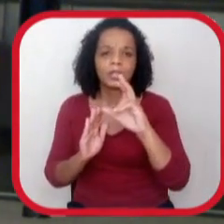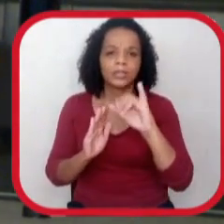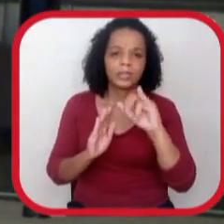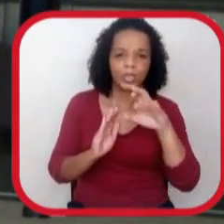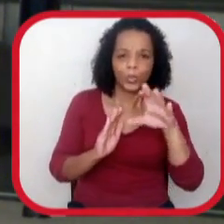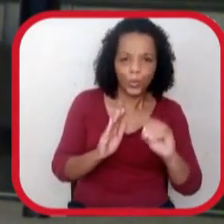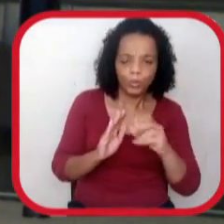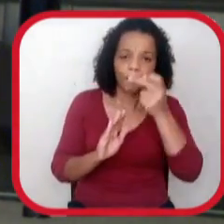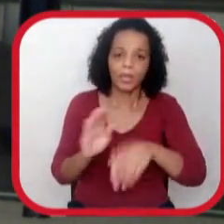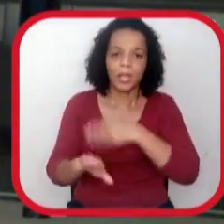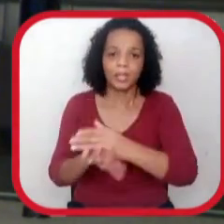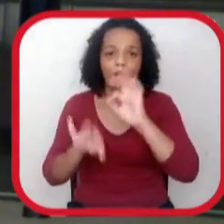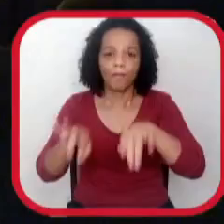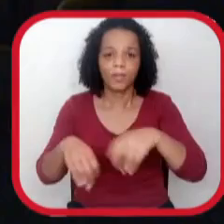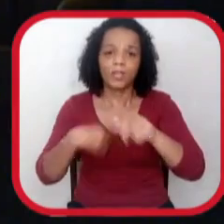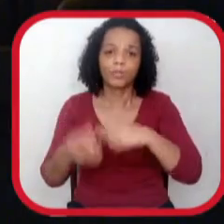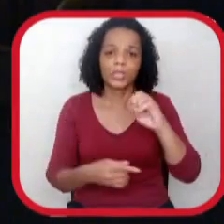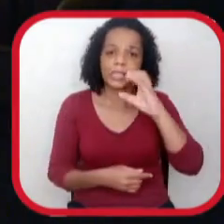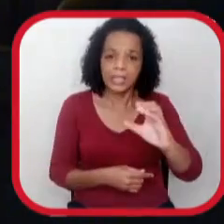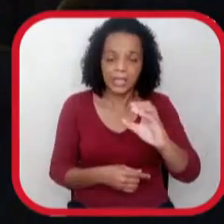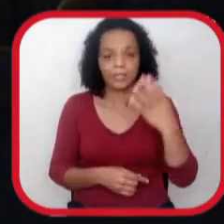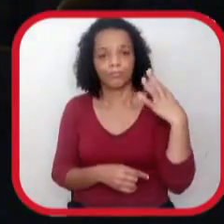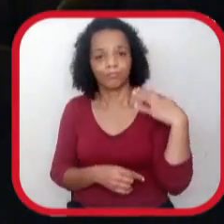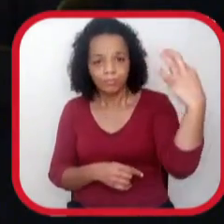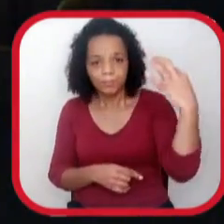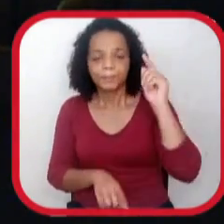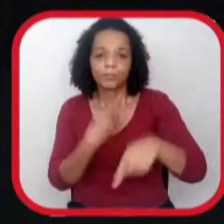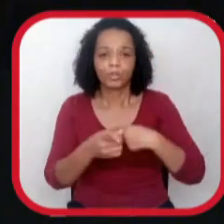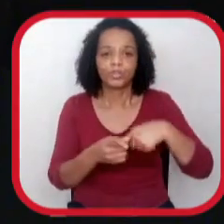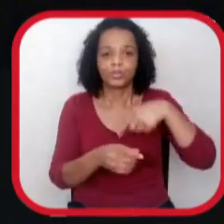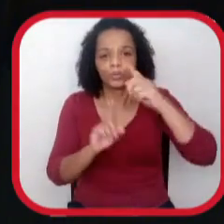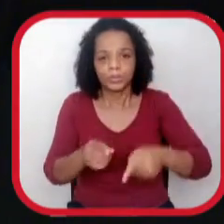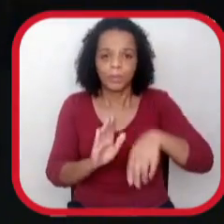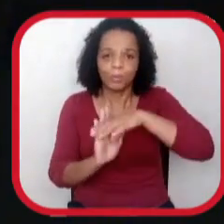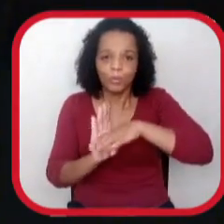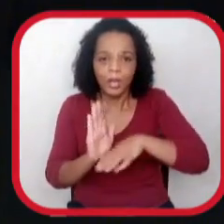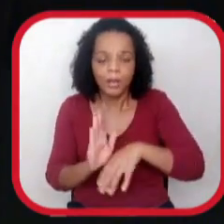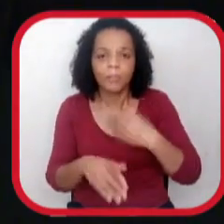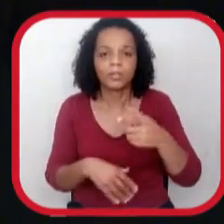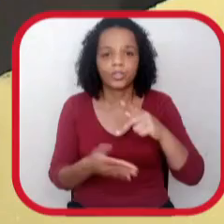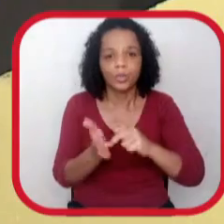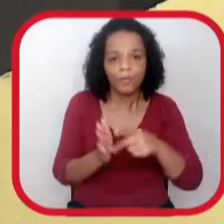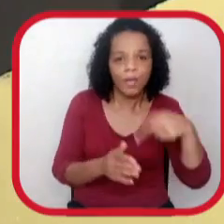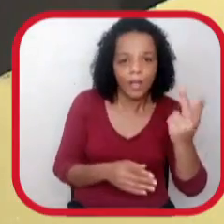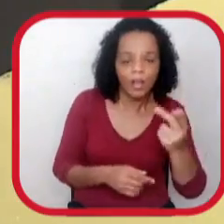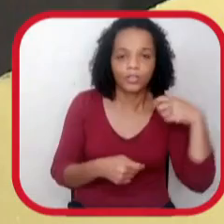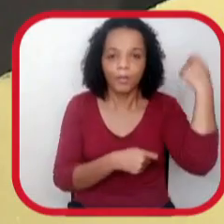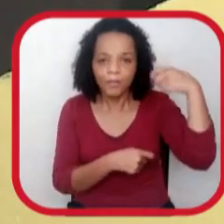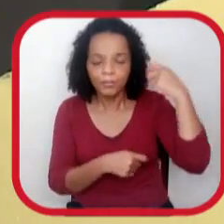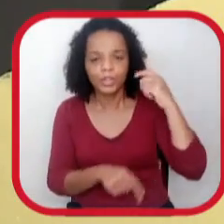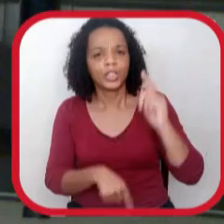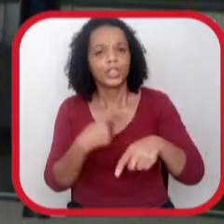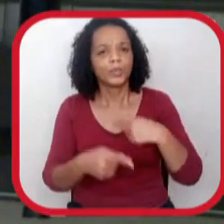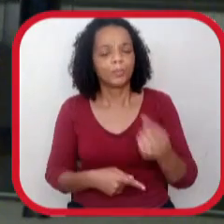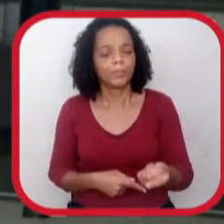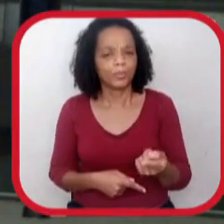minha prestação chamou a atenção na SIC. Pronto, e depois dentro da SIC comecei a fazer programas, novelas,